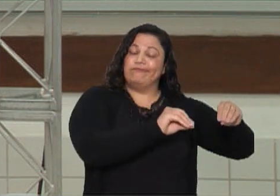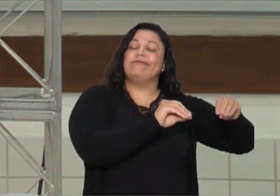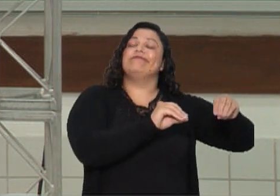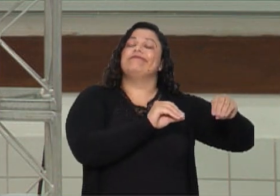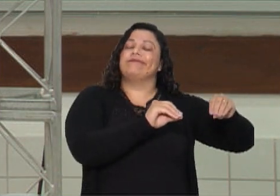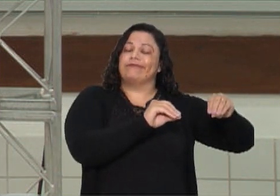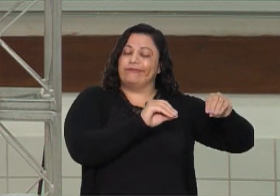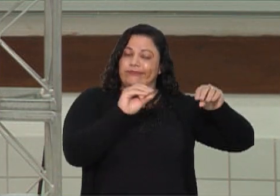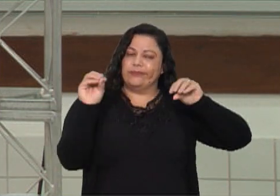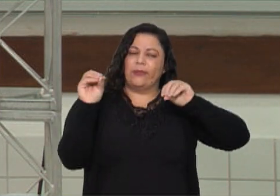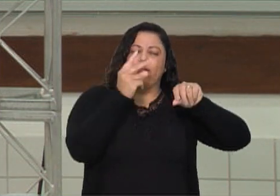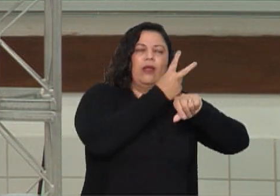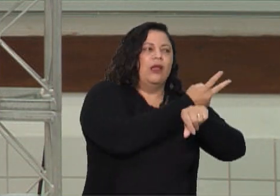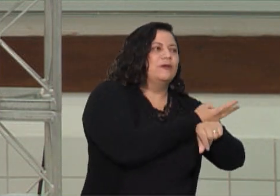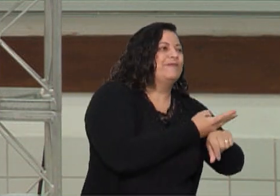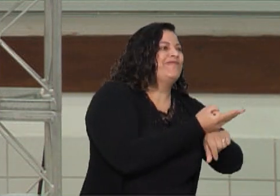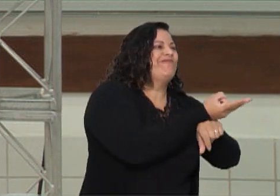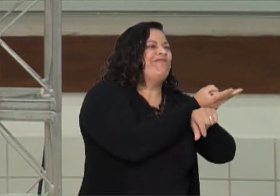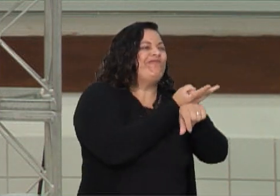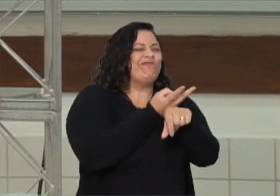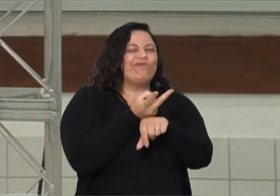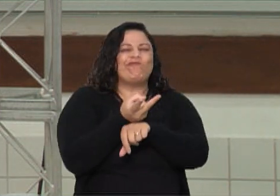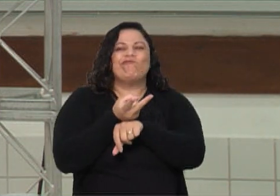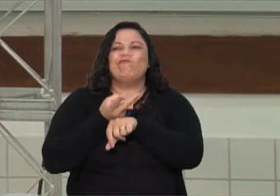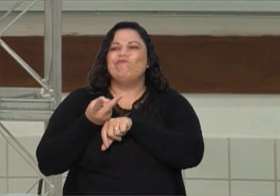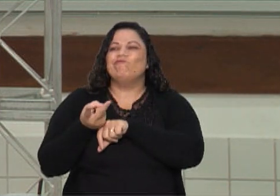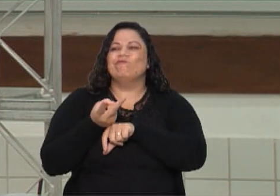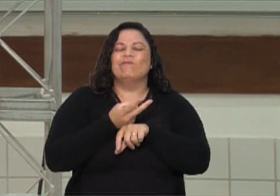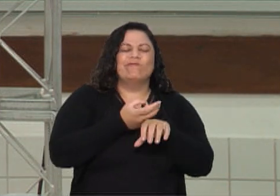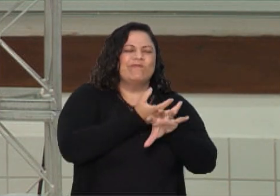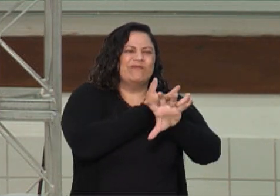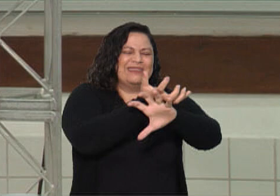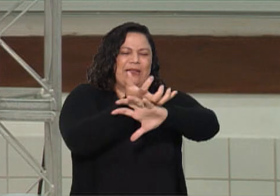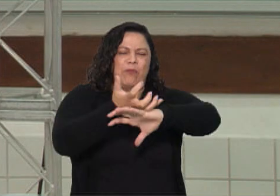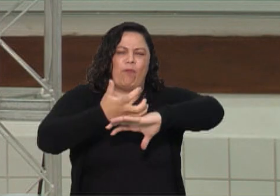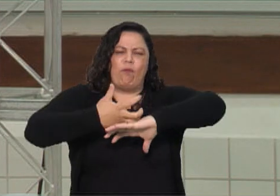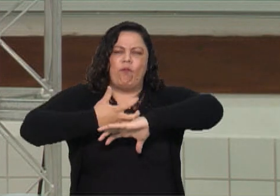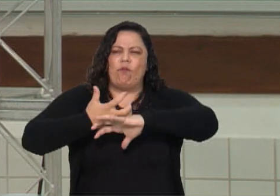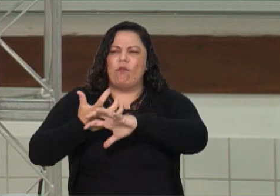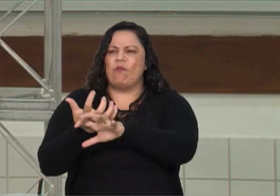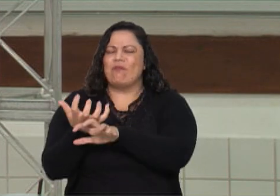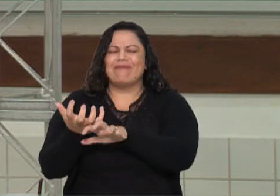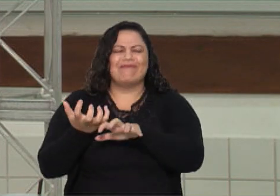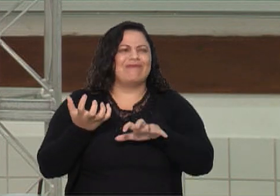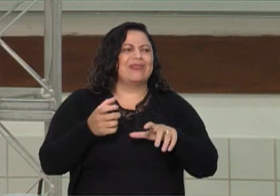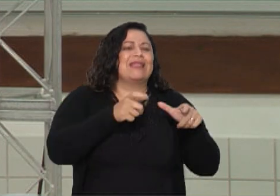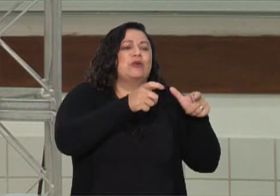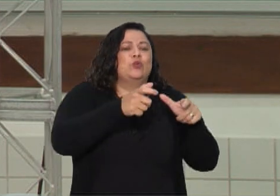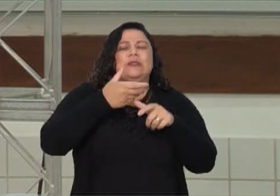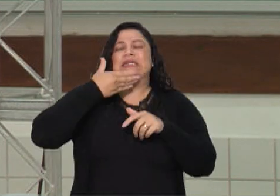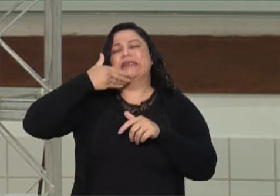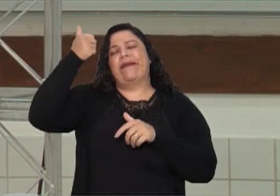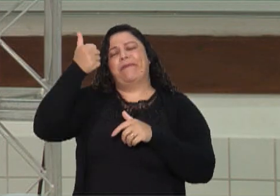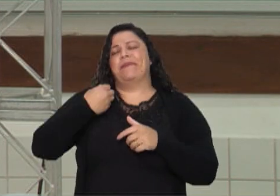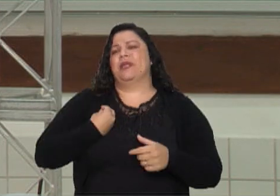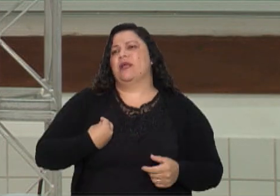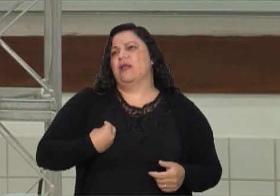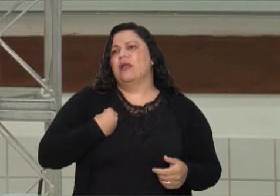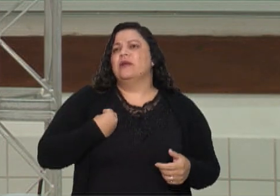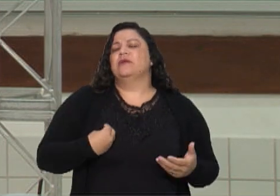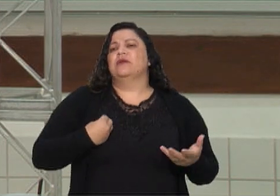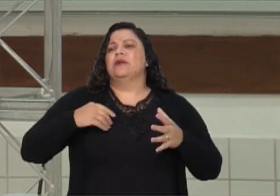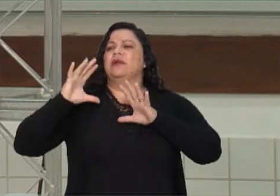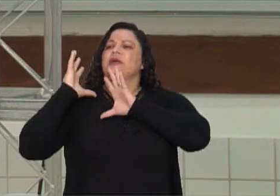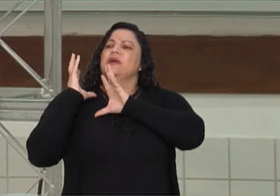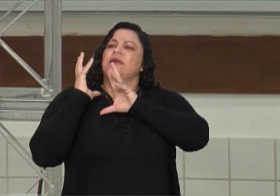moradia, buscando ali pelo sertão um local melhor, onde ele tenha mais oportunidade, né? Trazendo toda